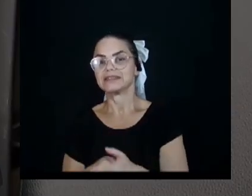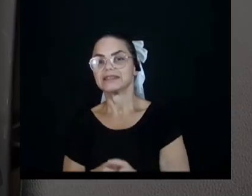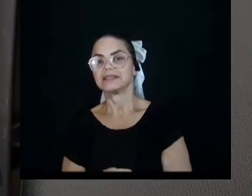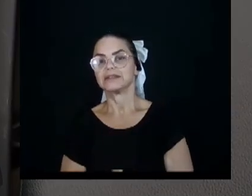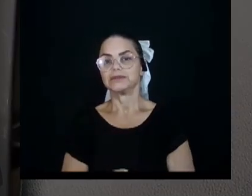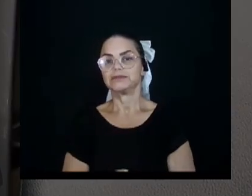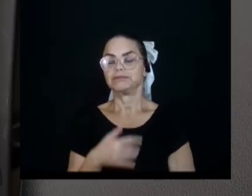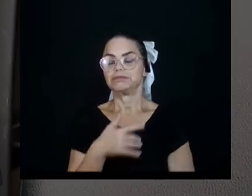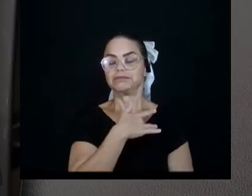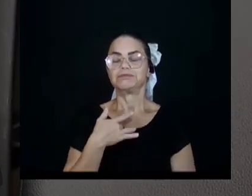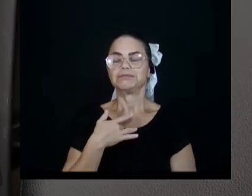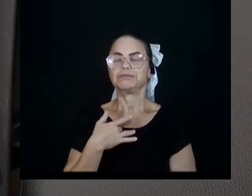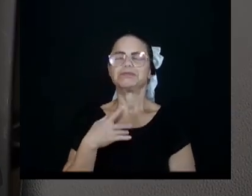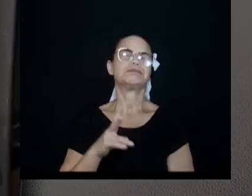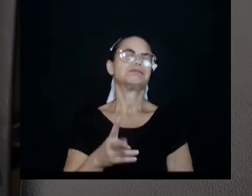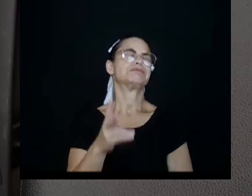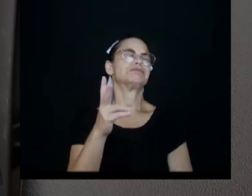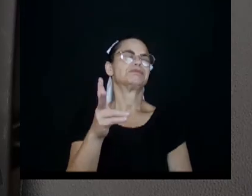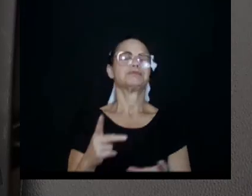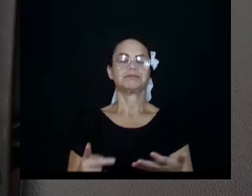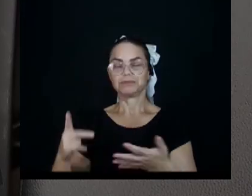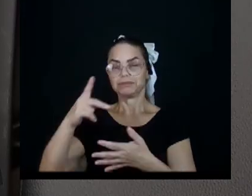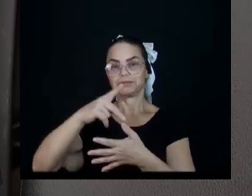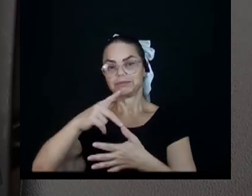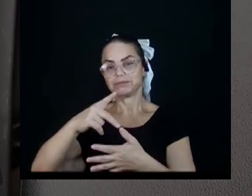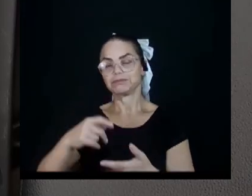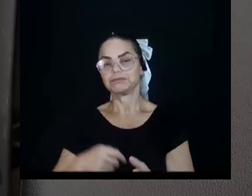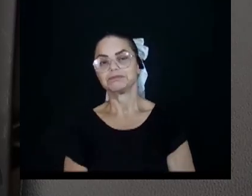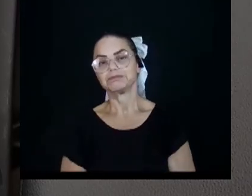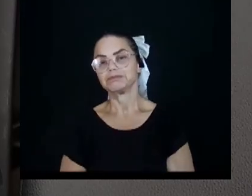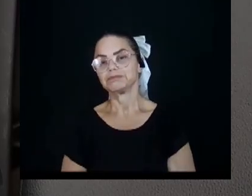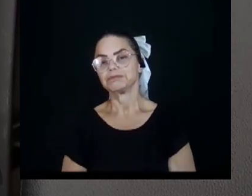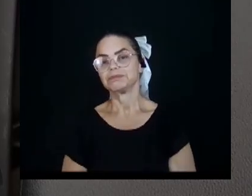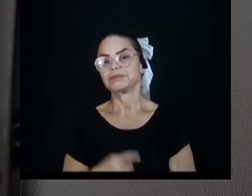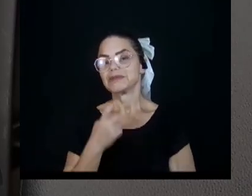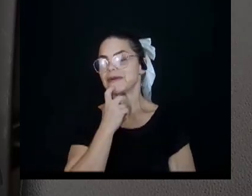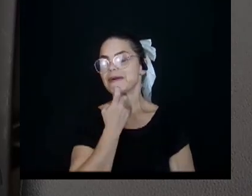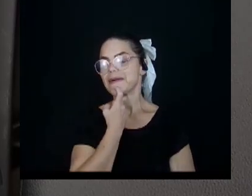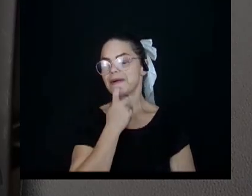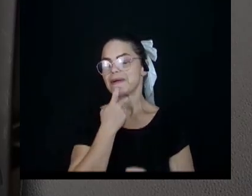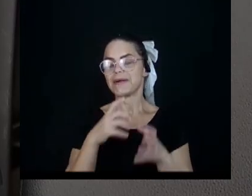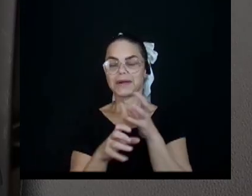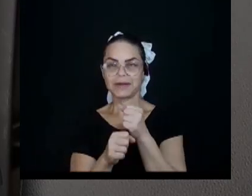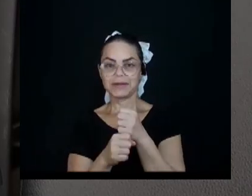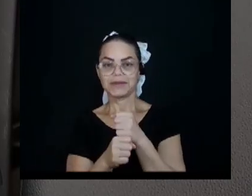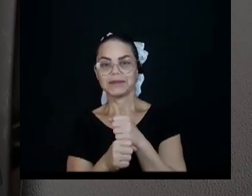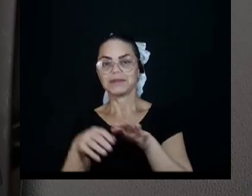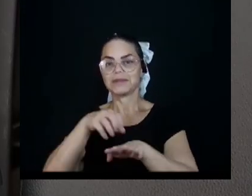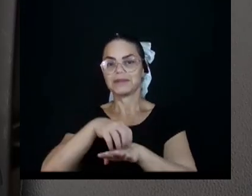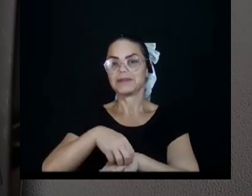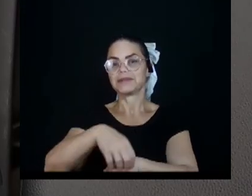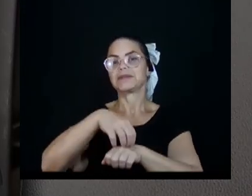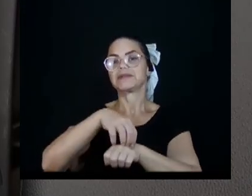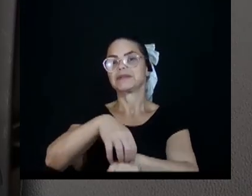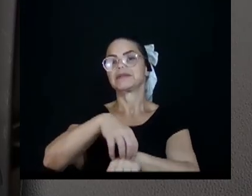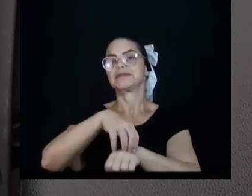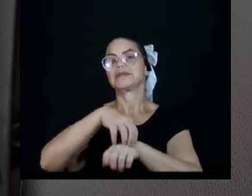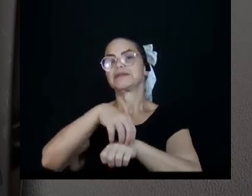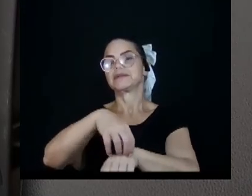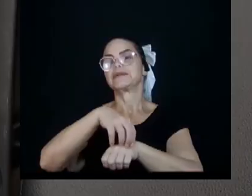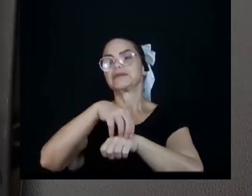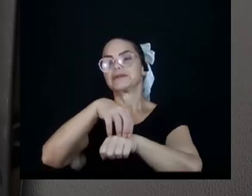ser uma prioridade, e em Campinas, somada à questão do transporte público, porque é uma crise de